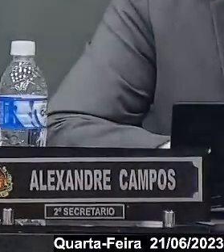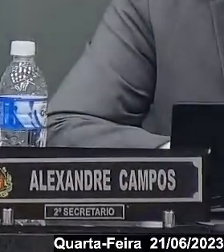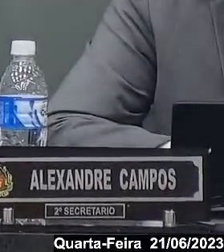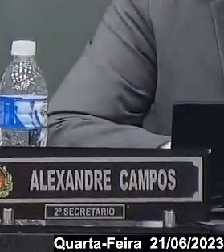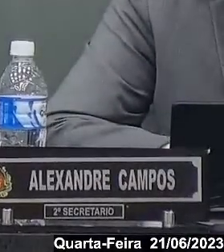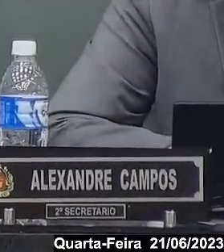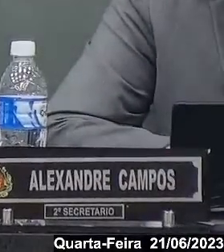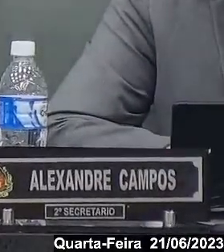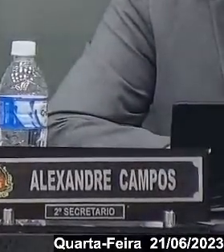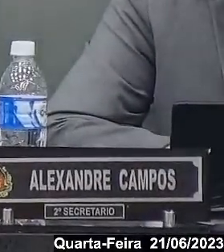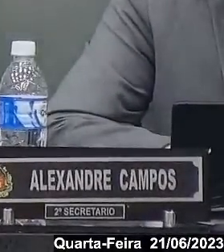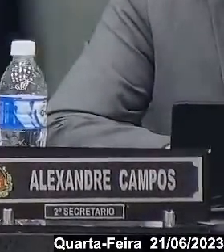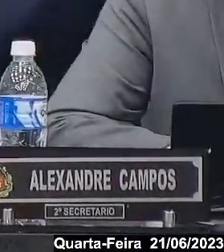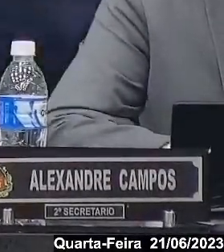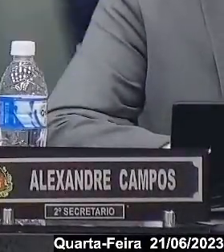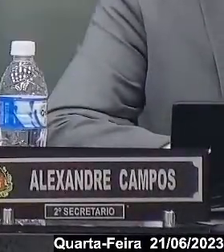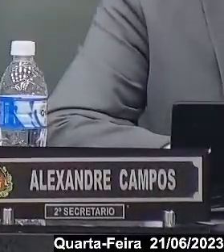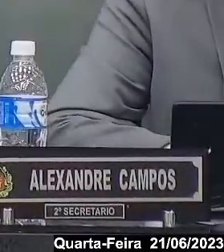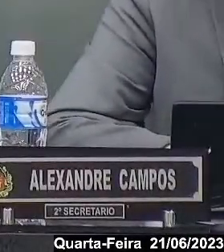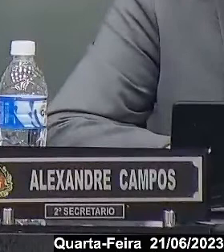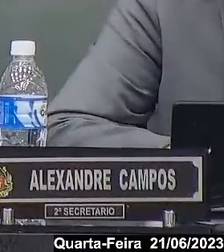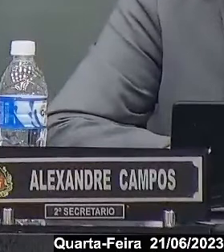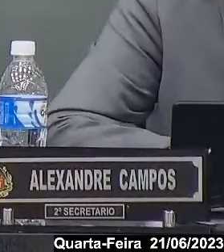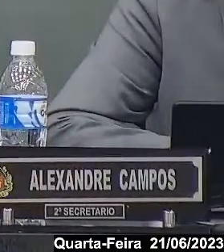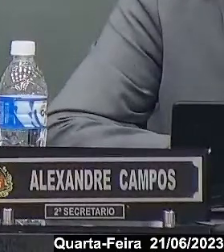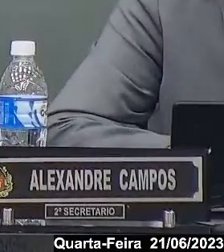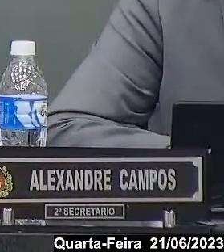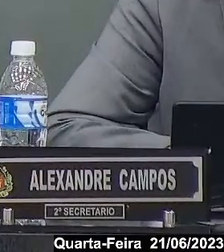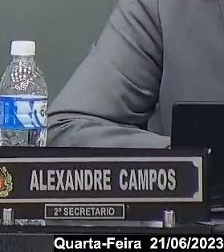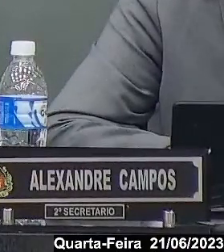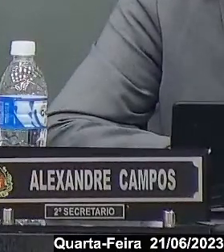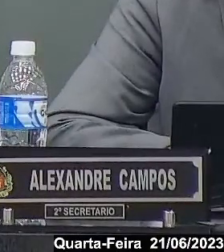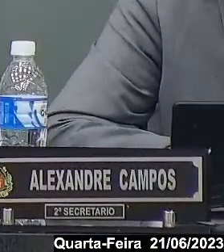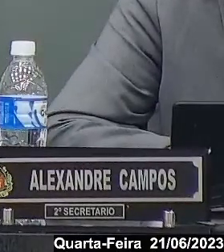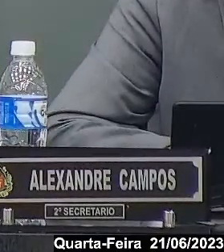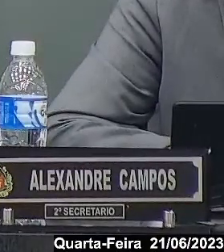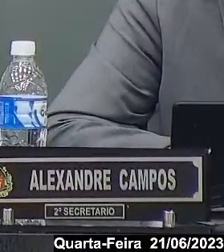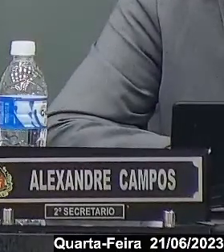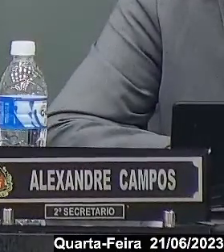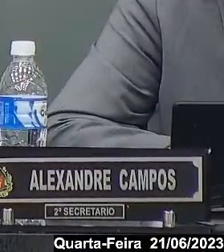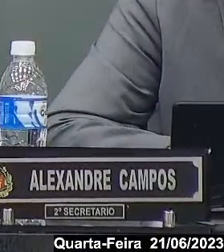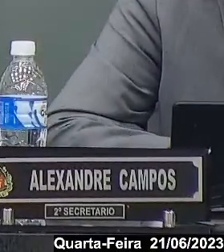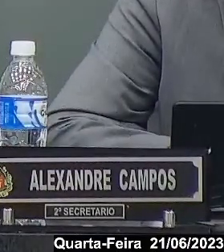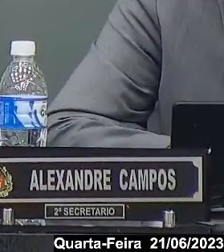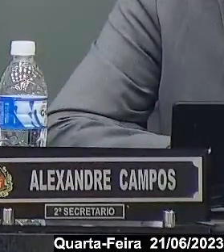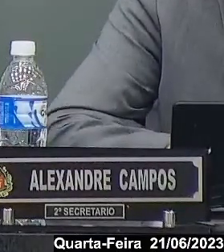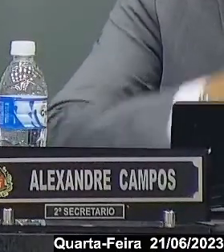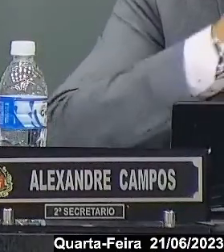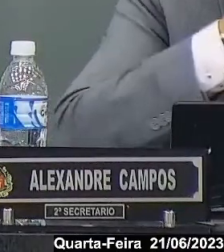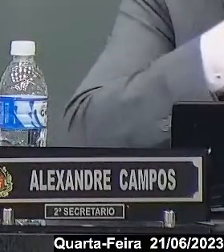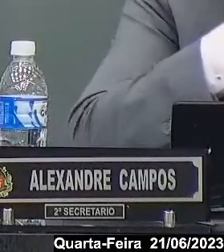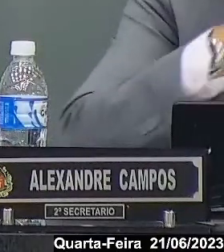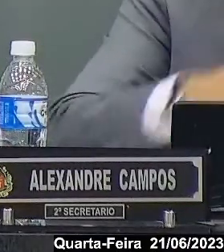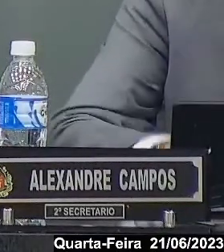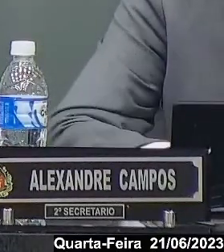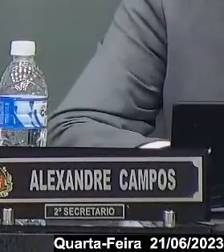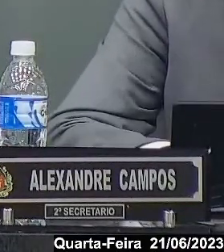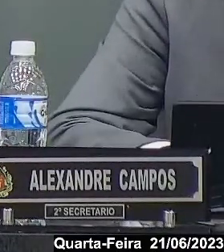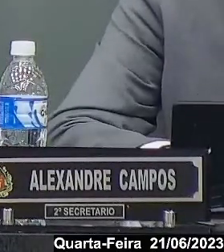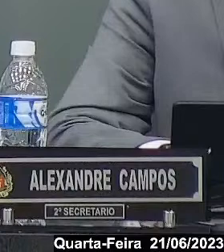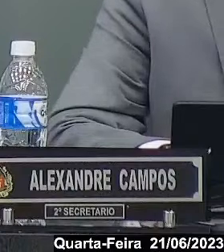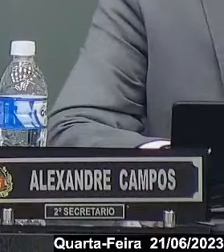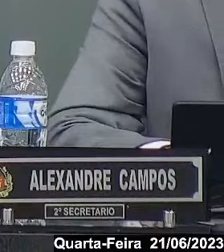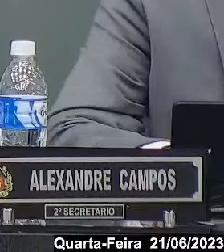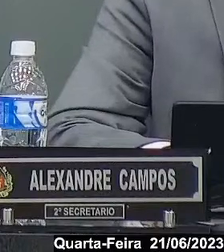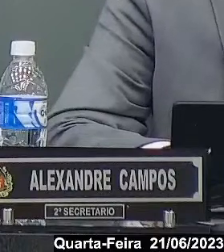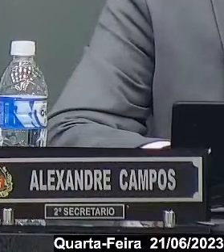agradecer a presença de todos vocês. Quero parabenizar meu amigo Michel pelo casamento. Que Deus possa abençoar a união de vocês. O